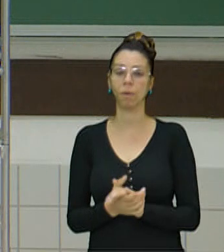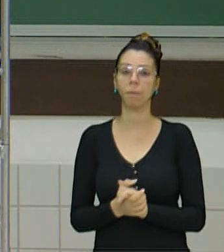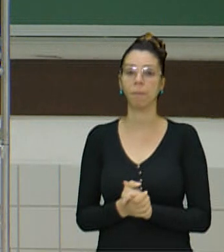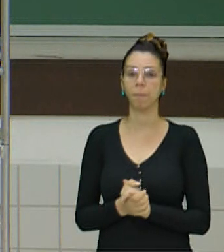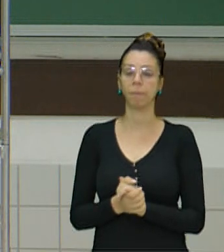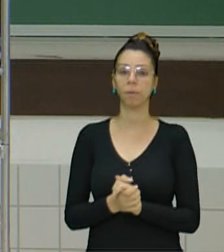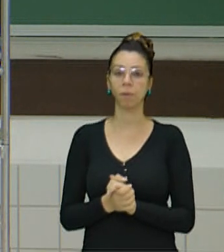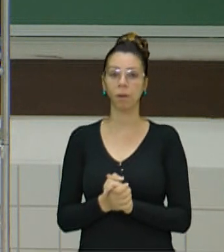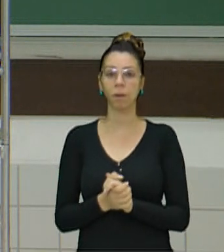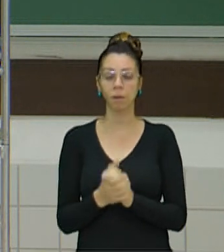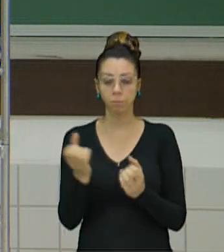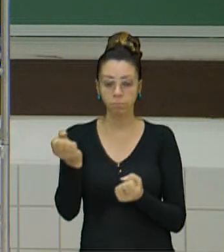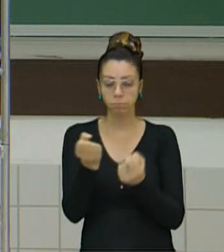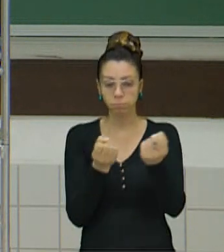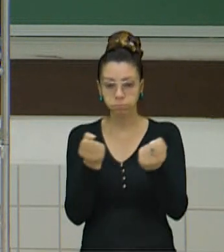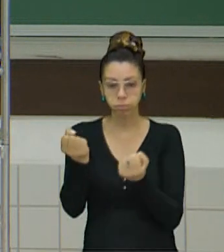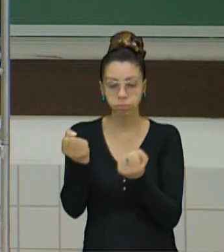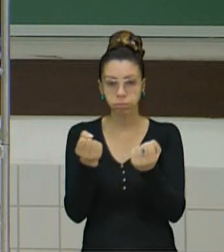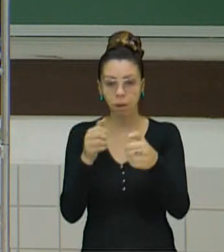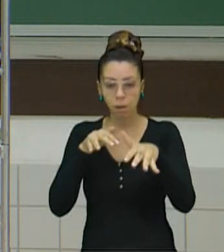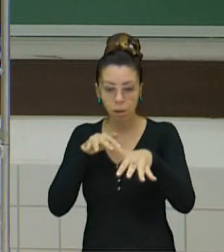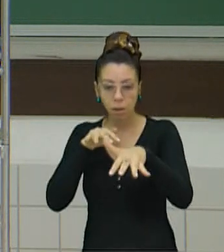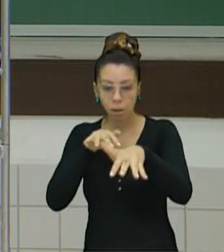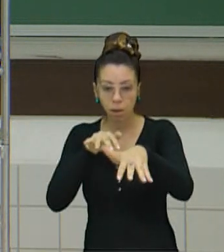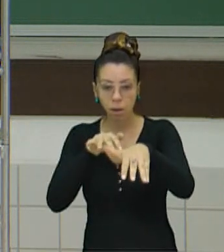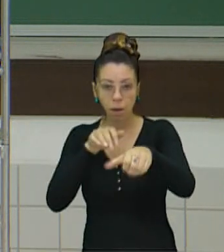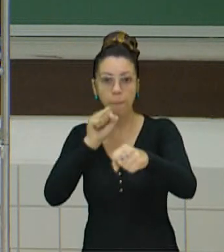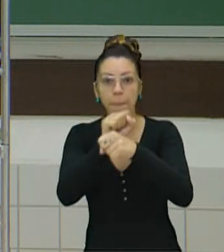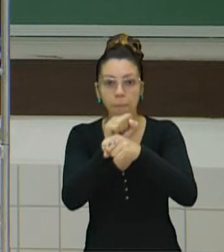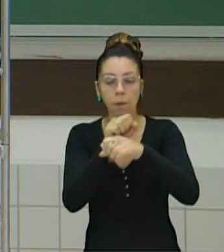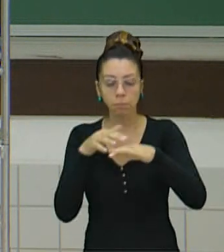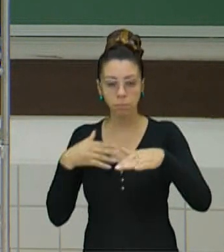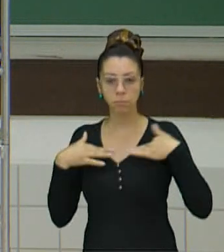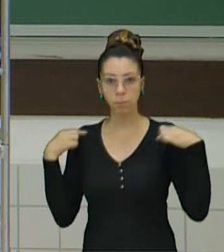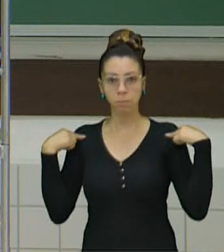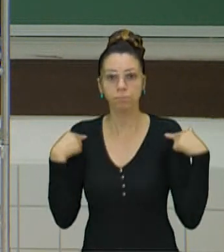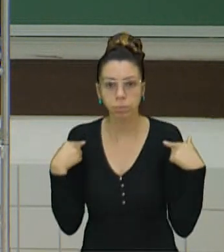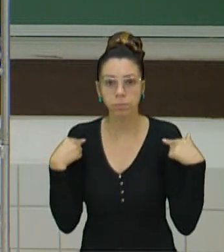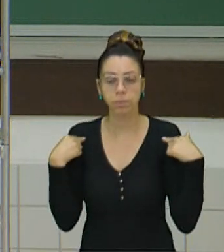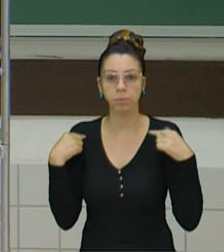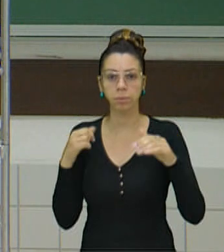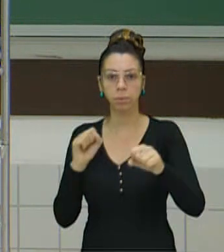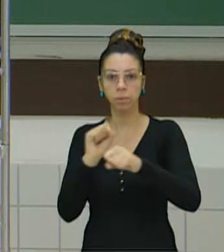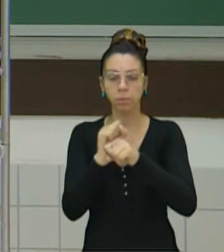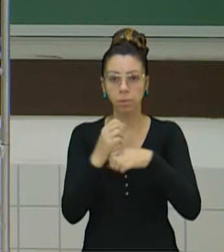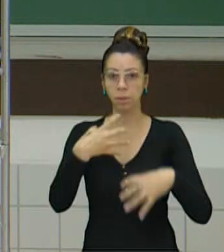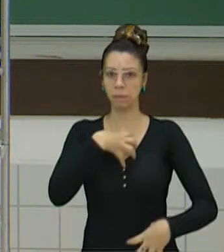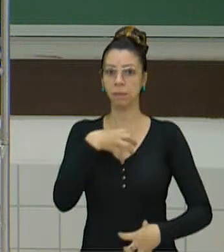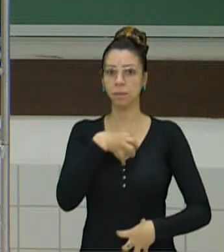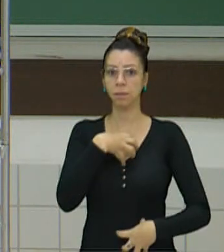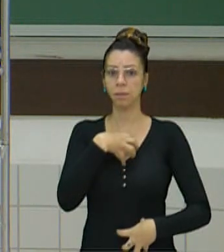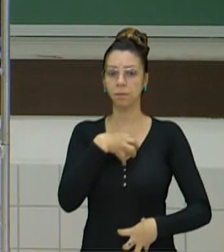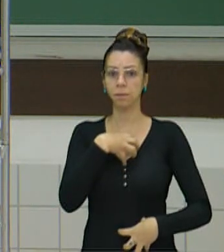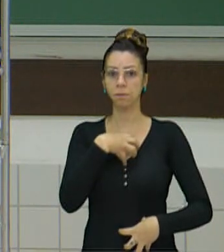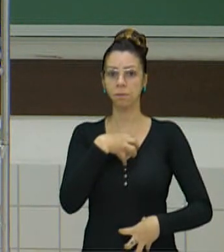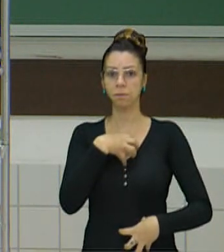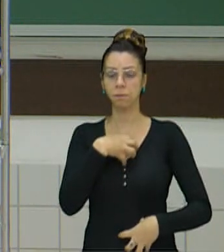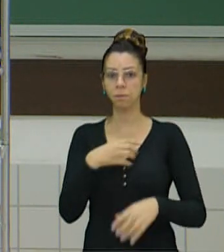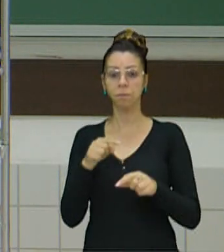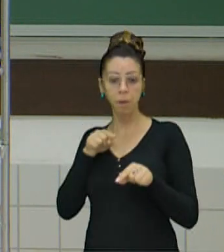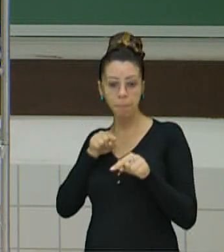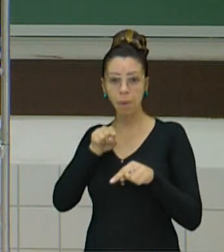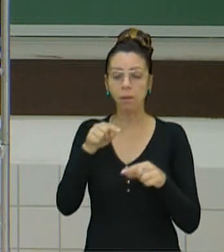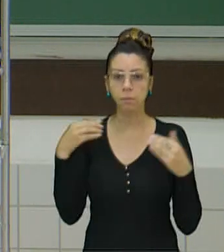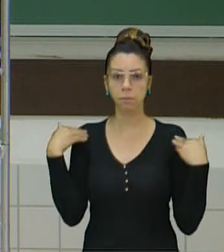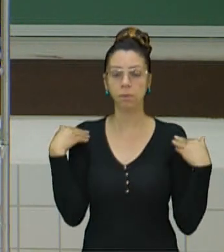exemplo, você sente que parece que tem algo puxando você para fora do veículo, né? Ou, por exemplo, para frente, ou